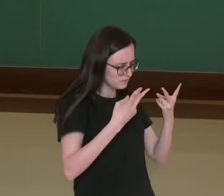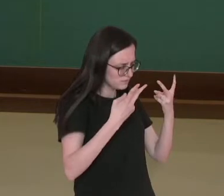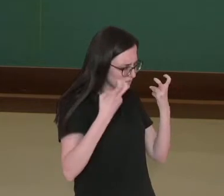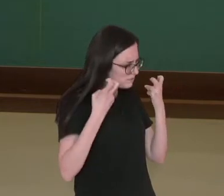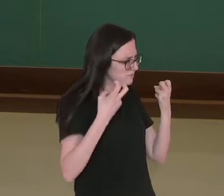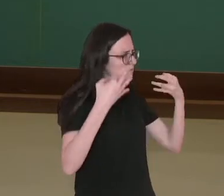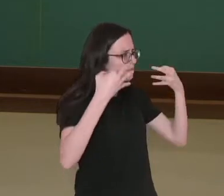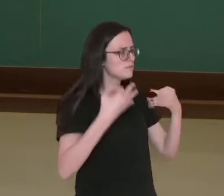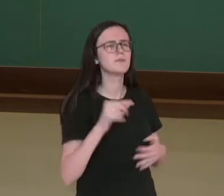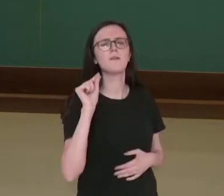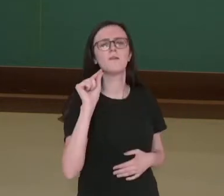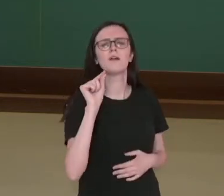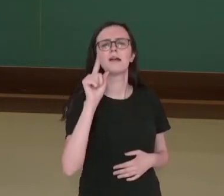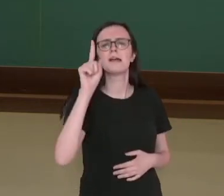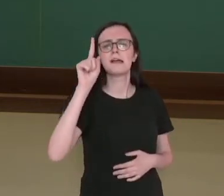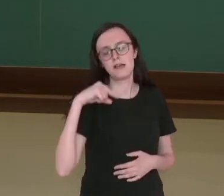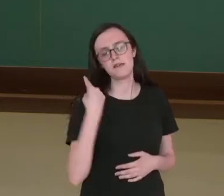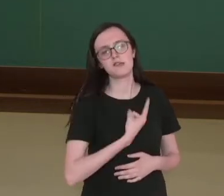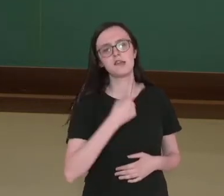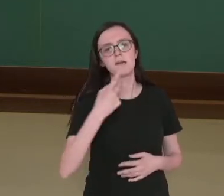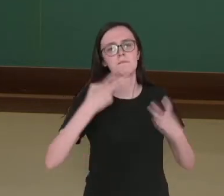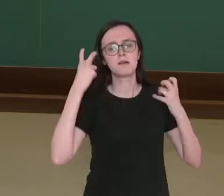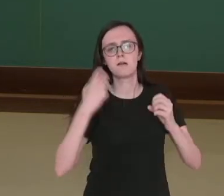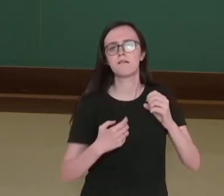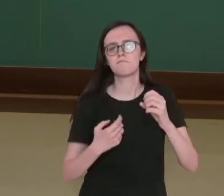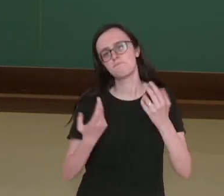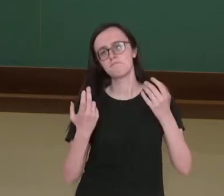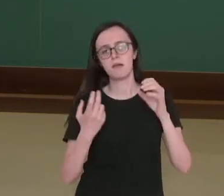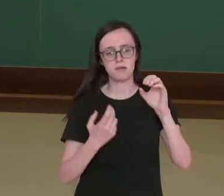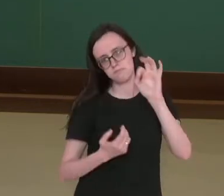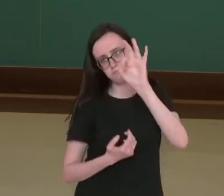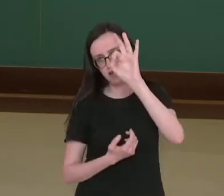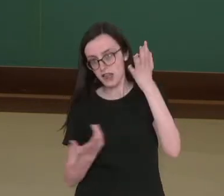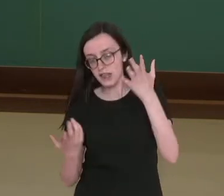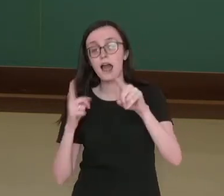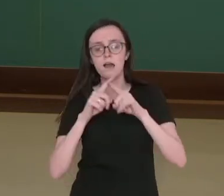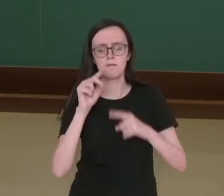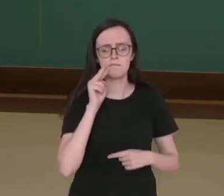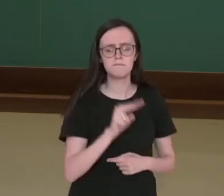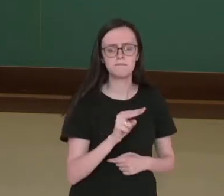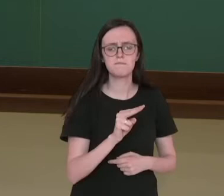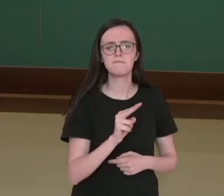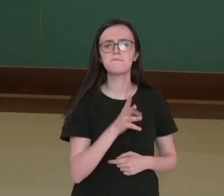certinho a gente vai ver uma bolinha, né? Mas a gente sabe que é uma